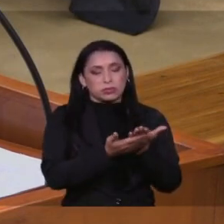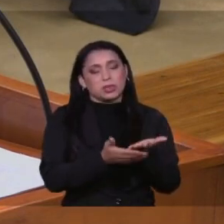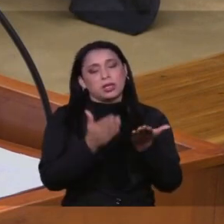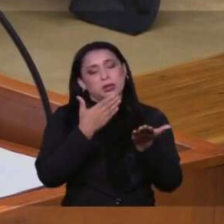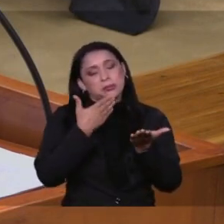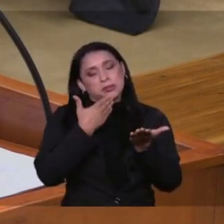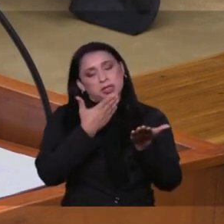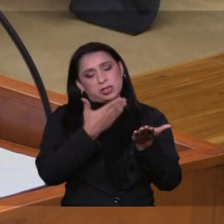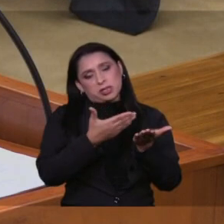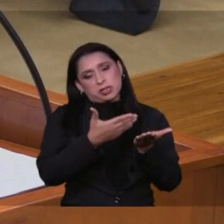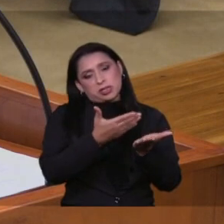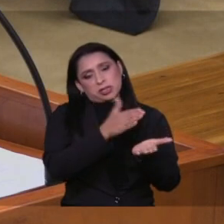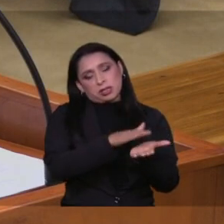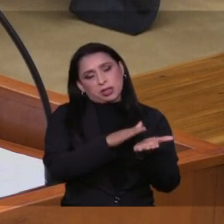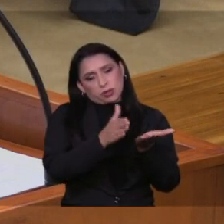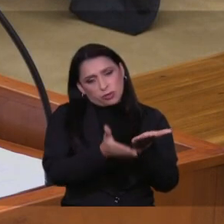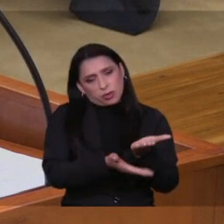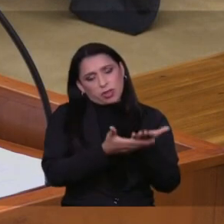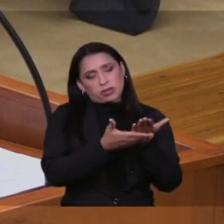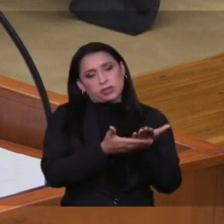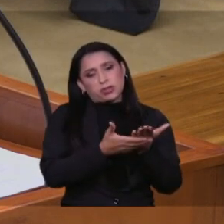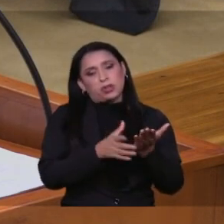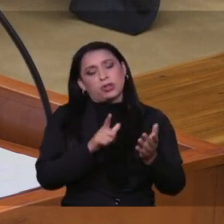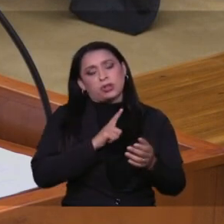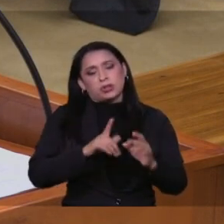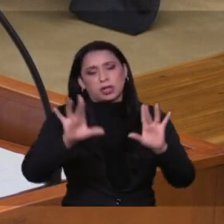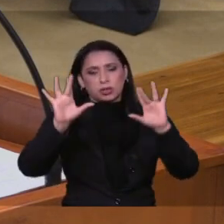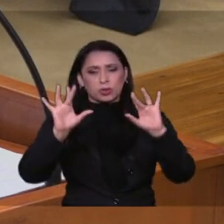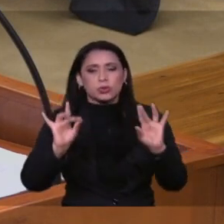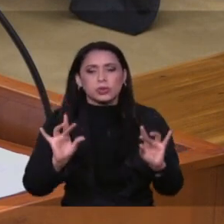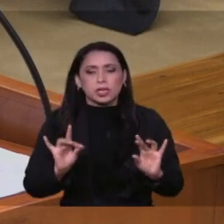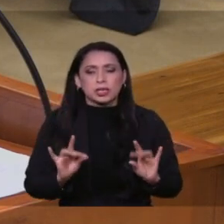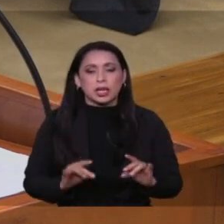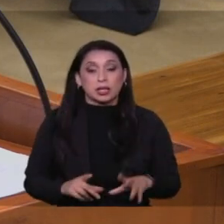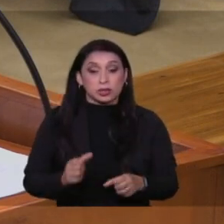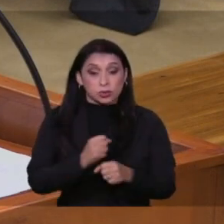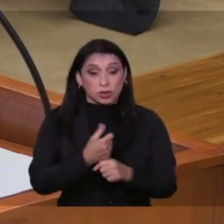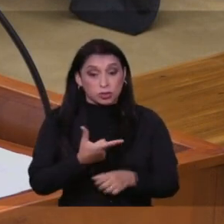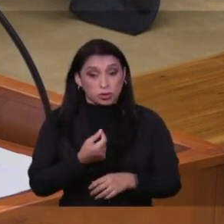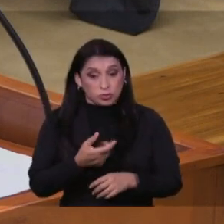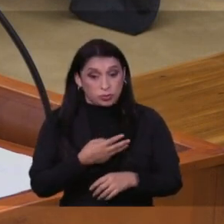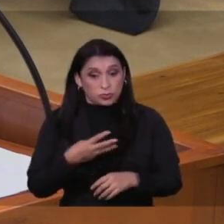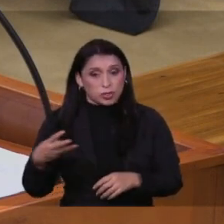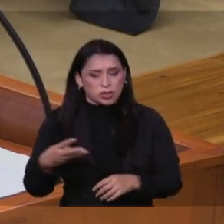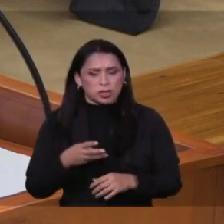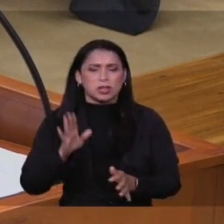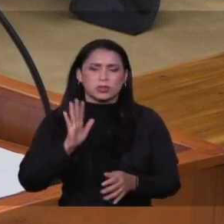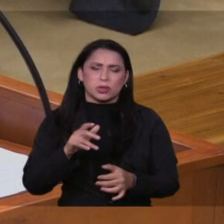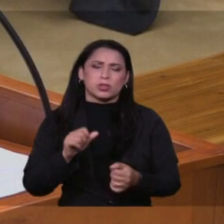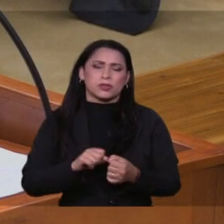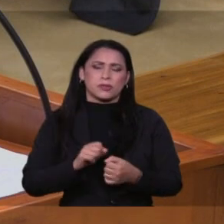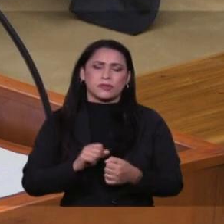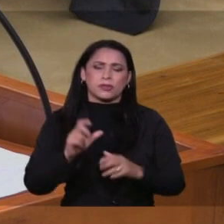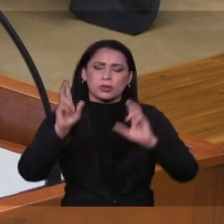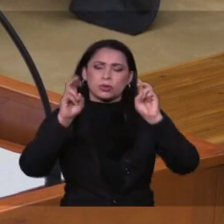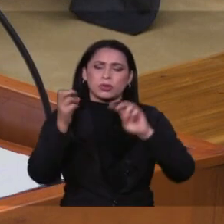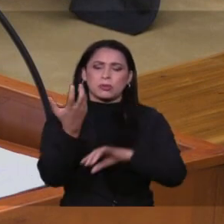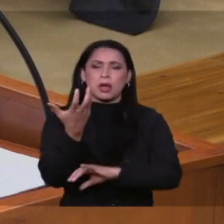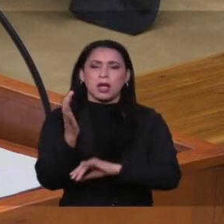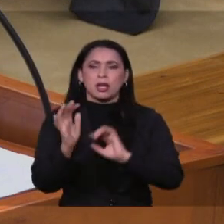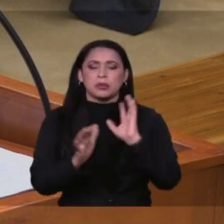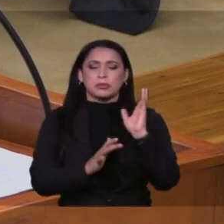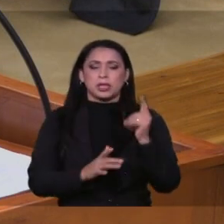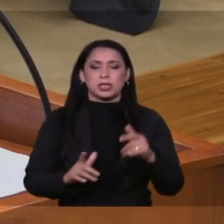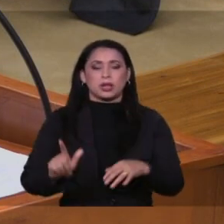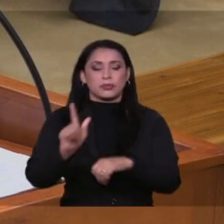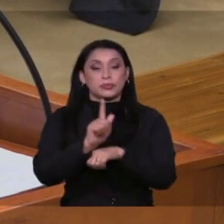traz mais a fundo, com pelo menos no último ano de 2023, o que foi feito na matéria ambiental pela atual